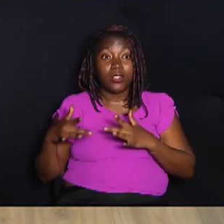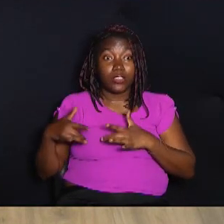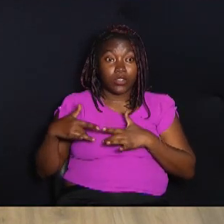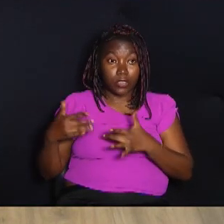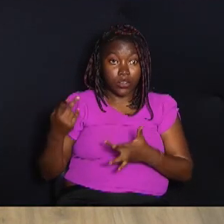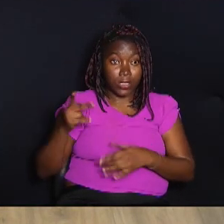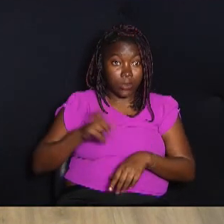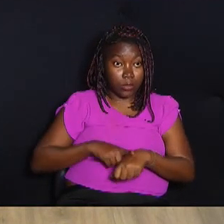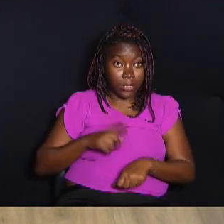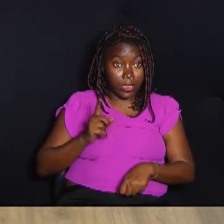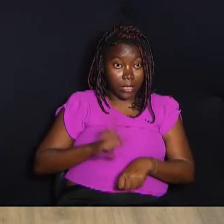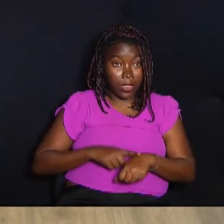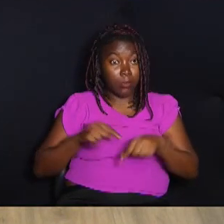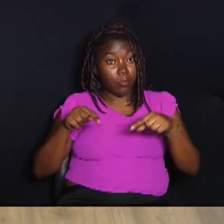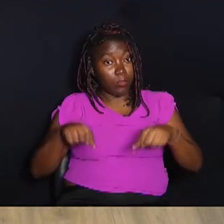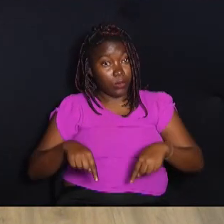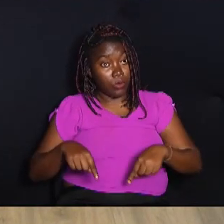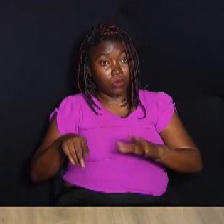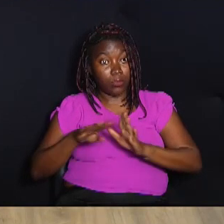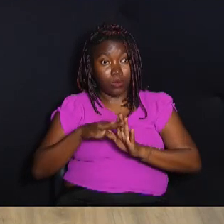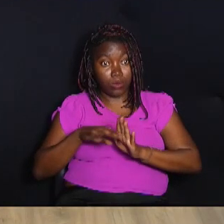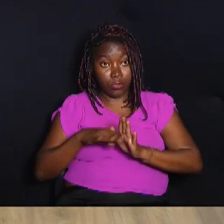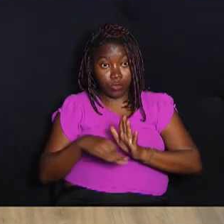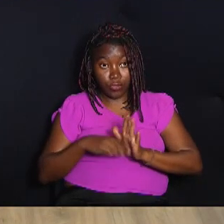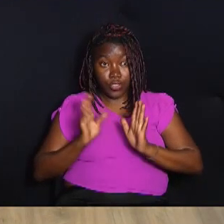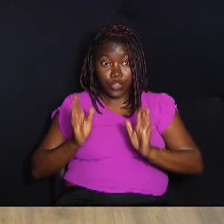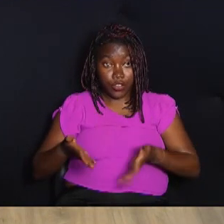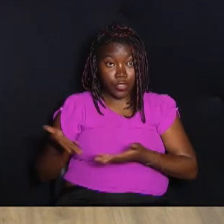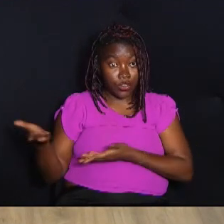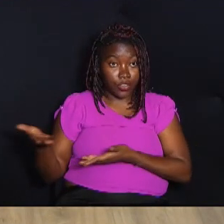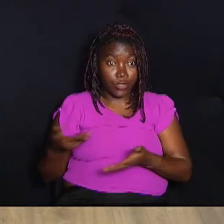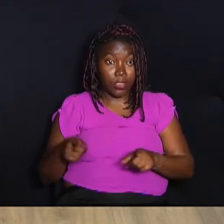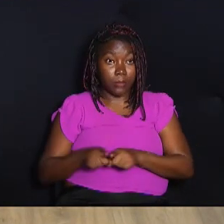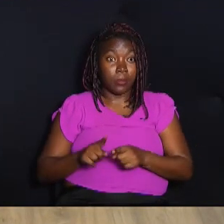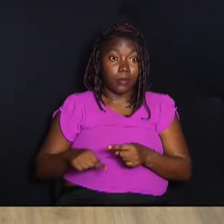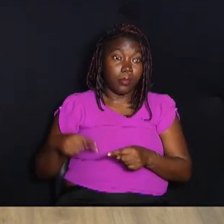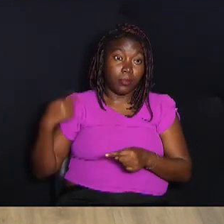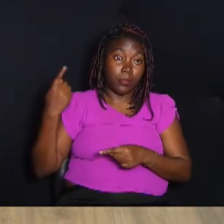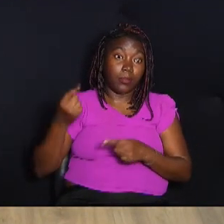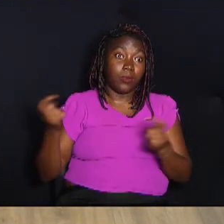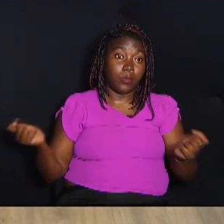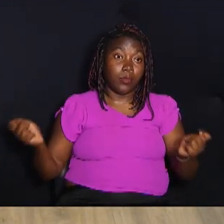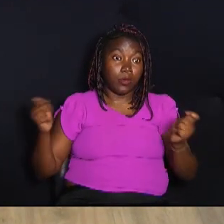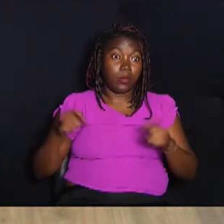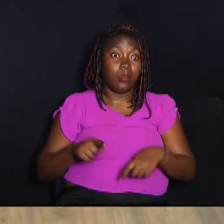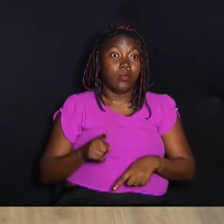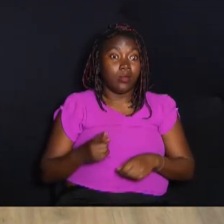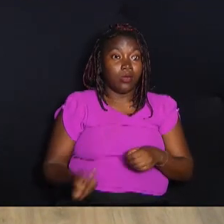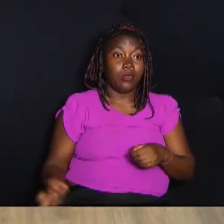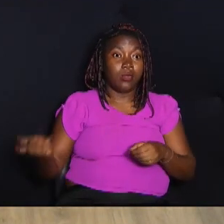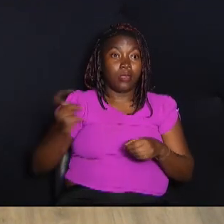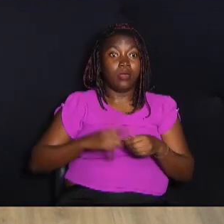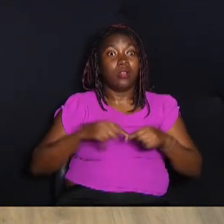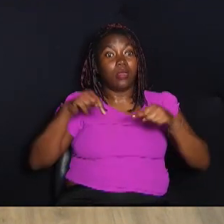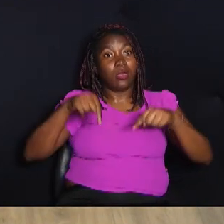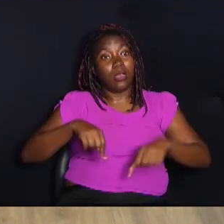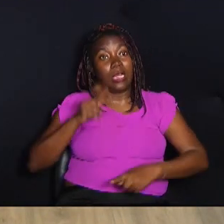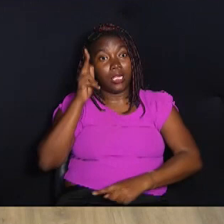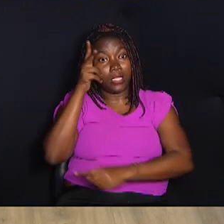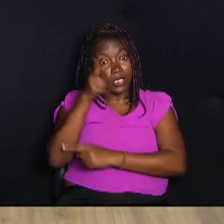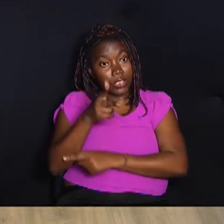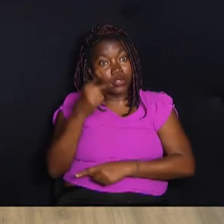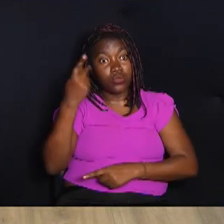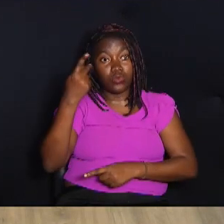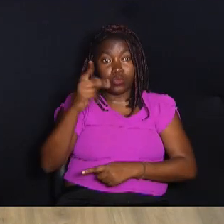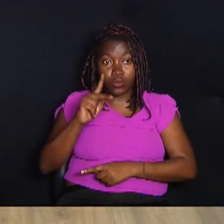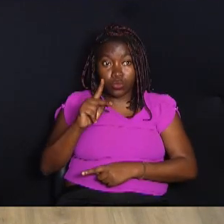seu tempo aqui com o programa. Já faço convite também para uma próxima oportunidade para o senhor retornar aqui aos nossos estúdios e as